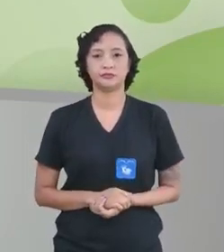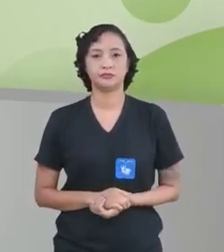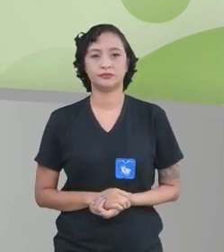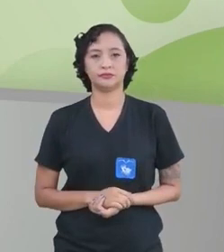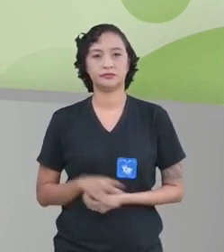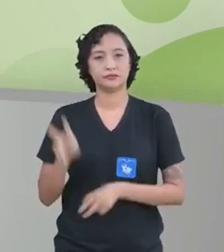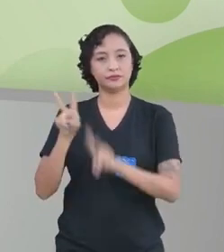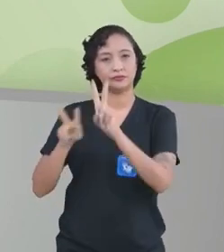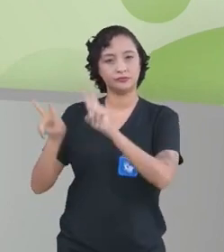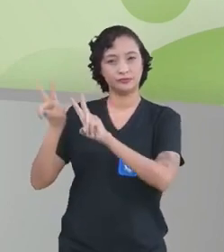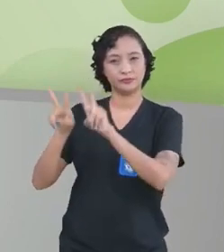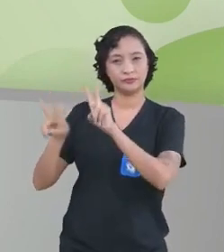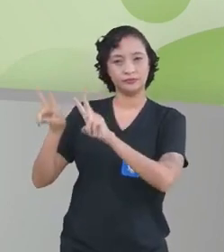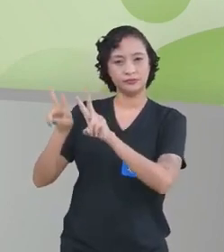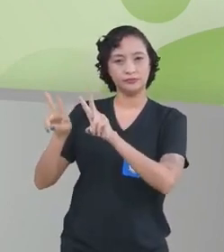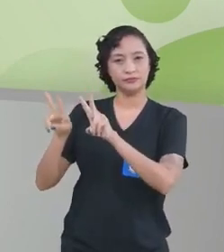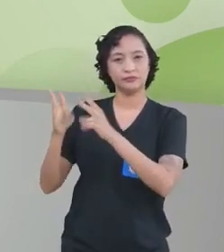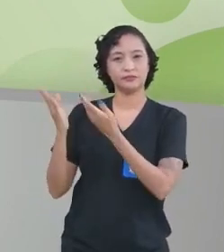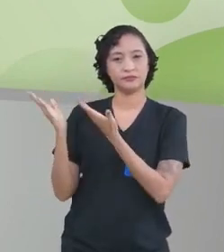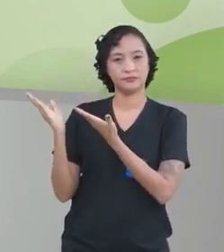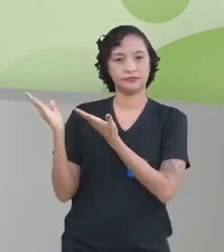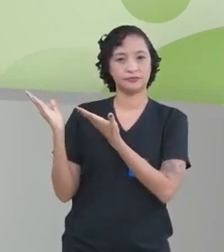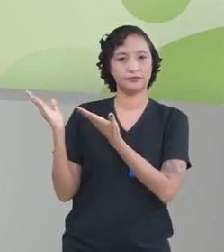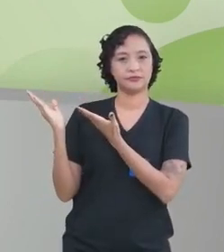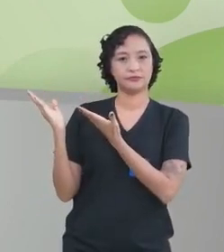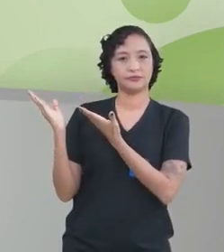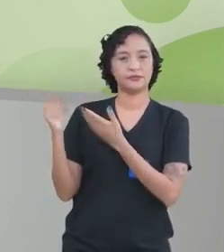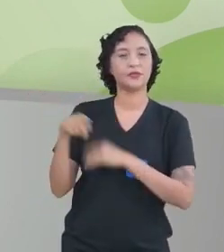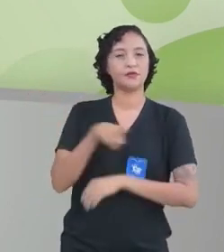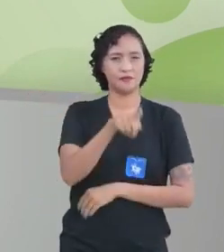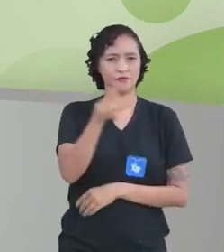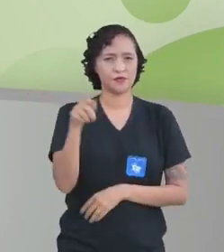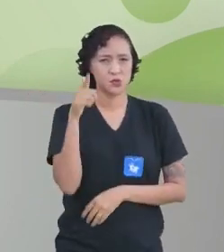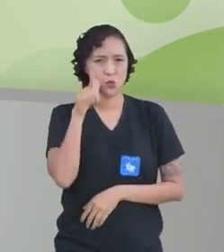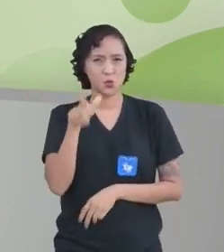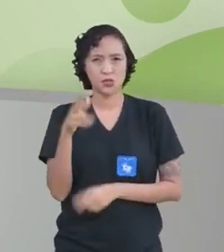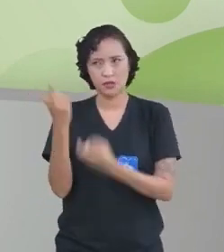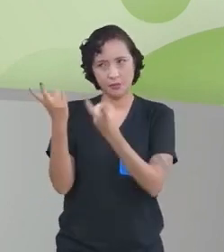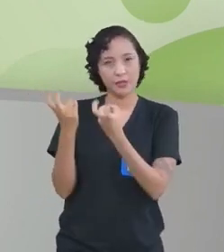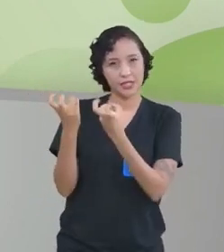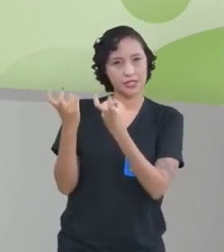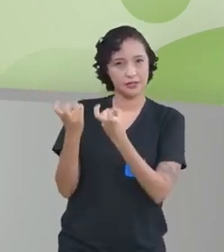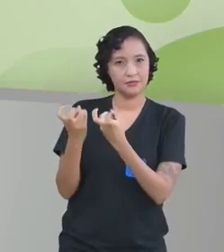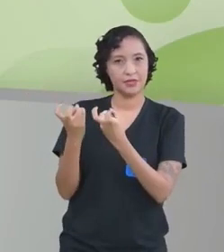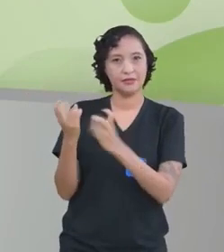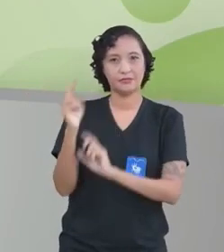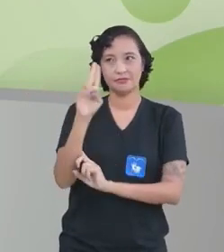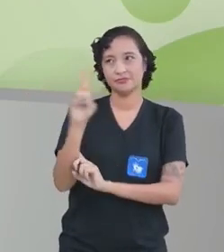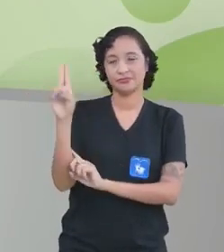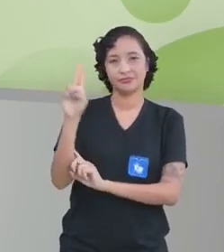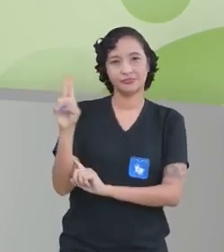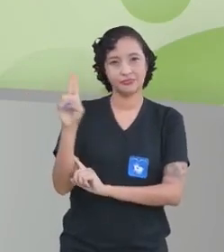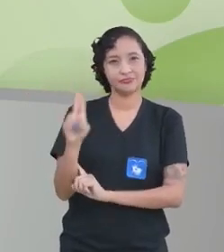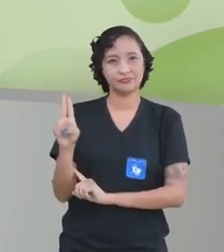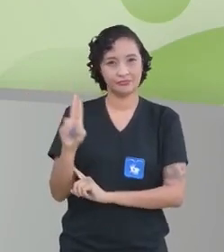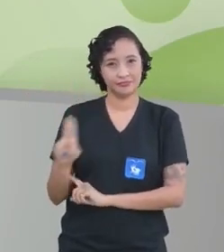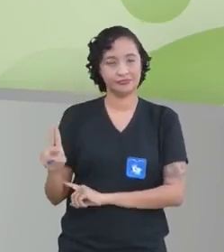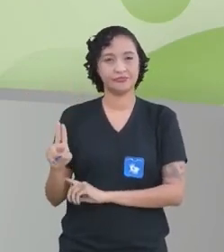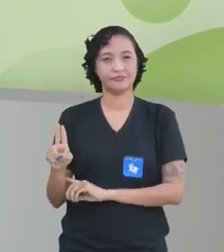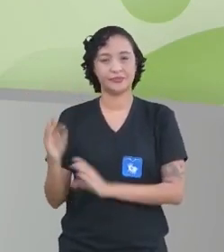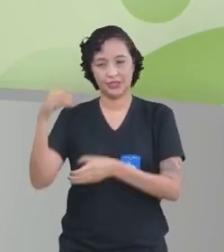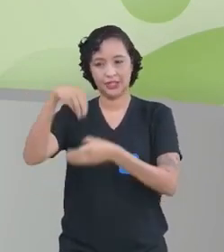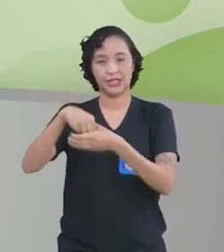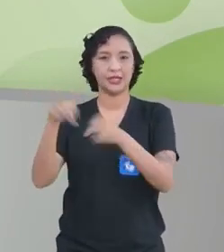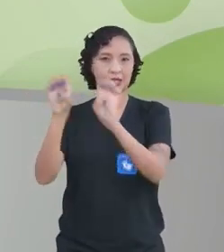Olhando aí a estrutura que eu trago para vocês, vocês já conseguem identificar tranquilamente algumas estruturas. O que é que